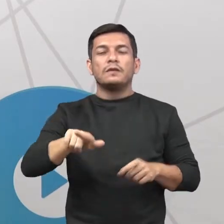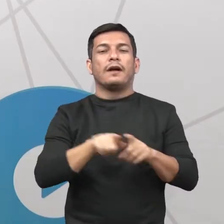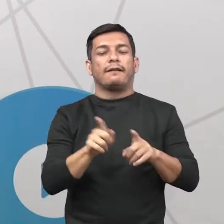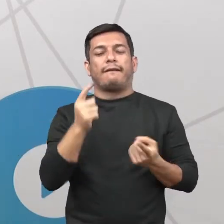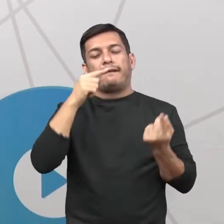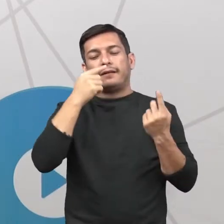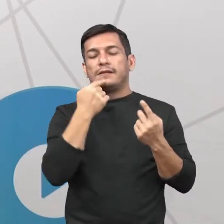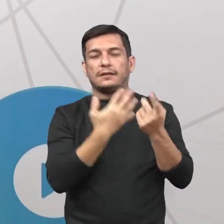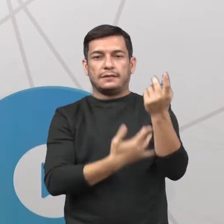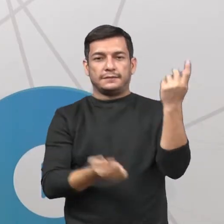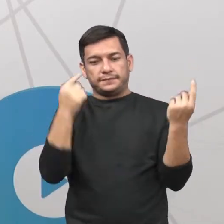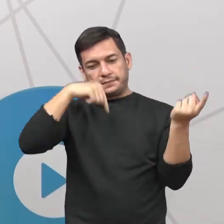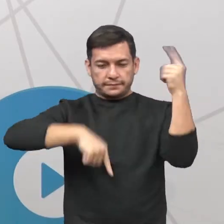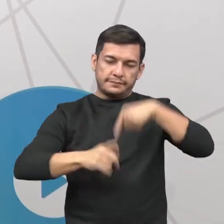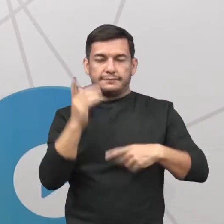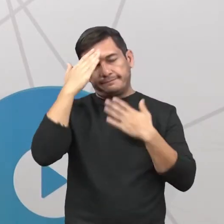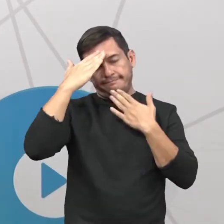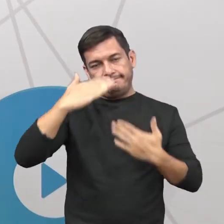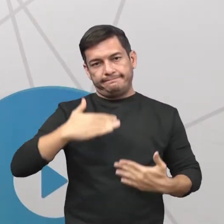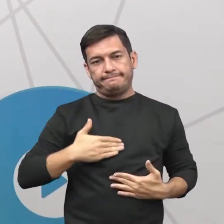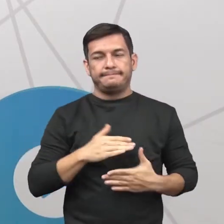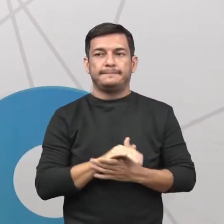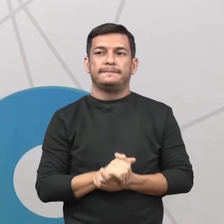sangue de volta para todo o nosso corpo.